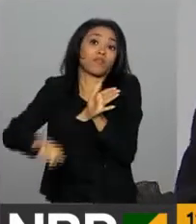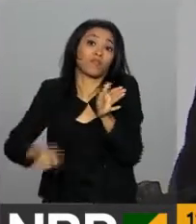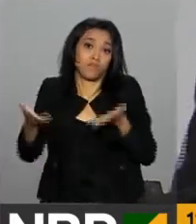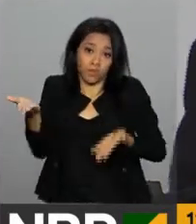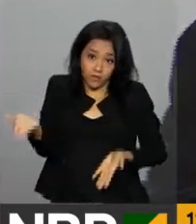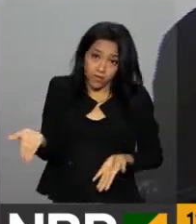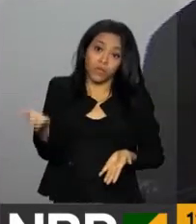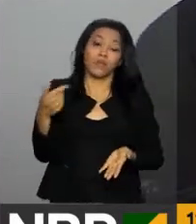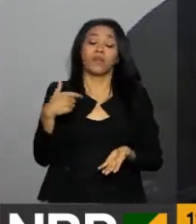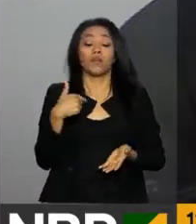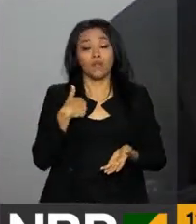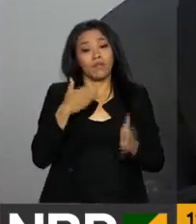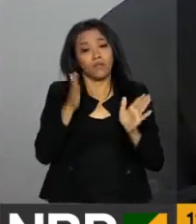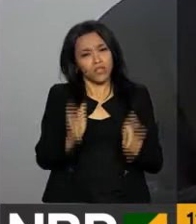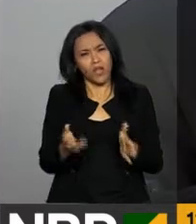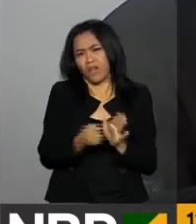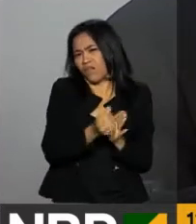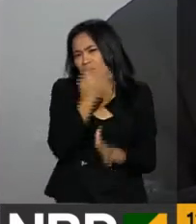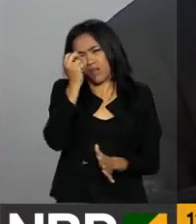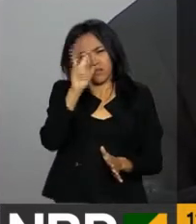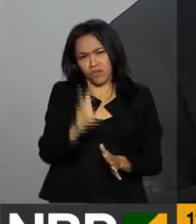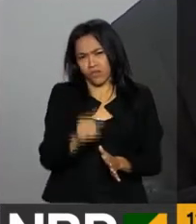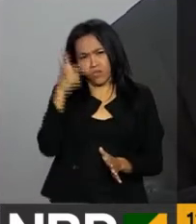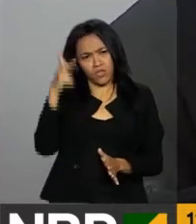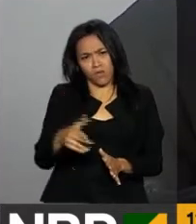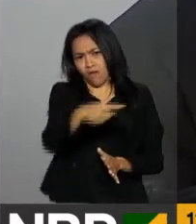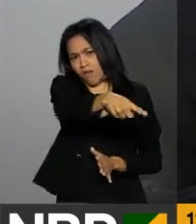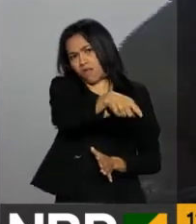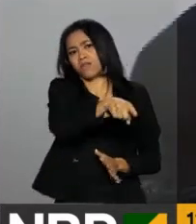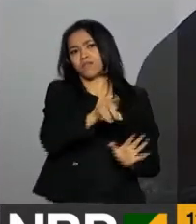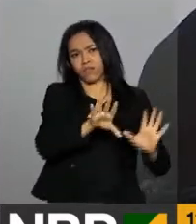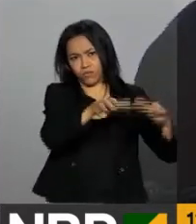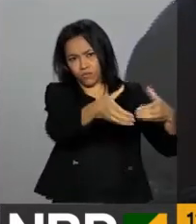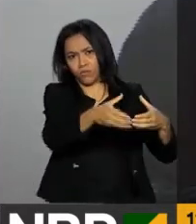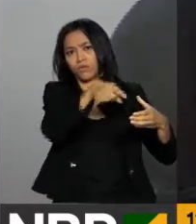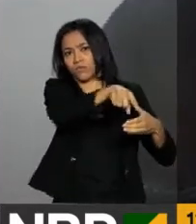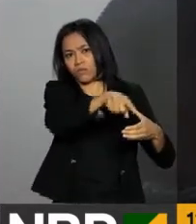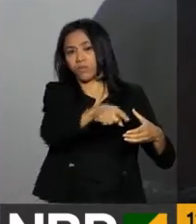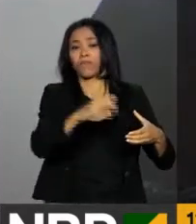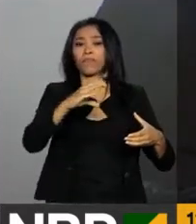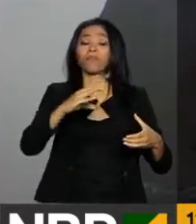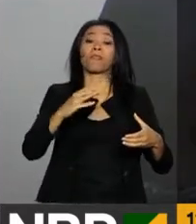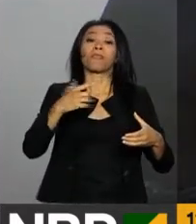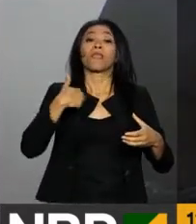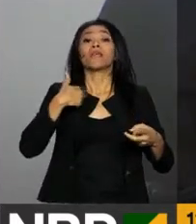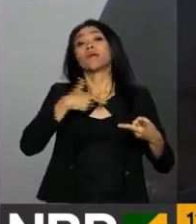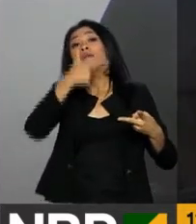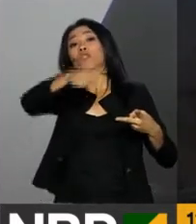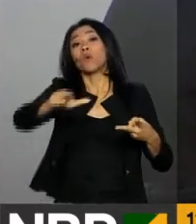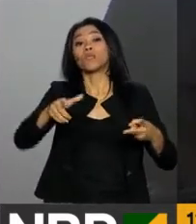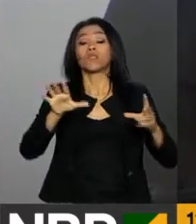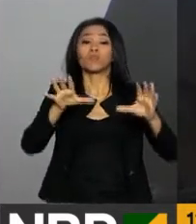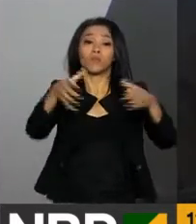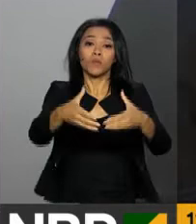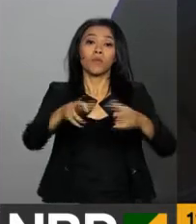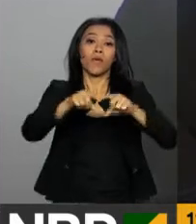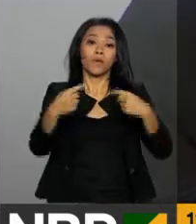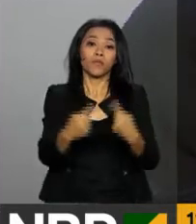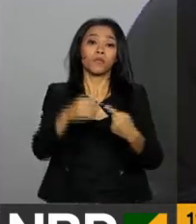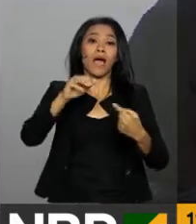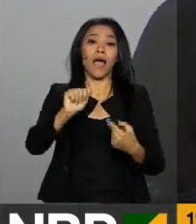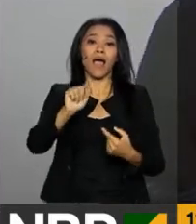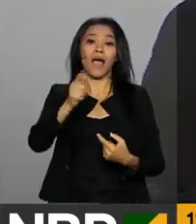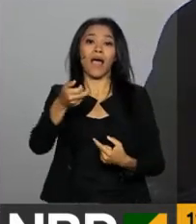nas várias vezes que estive em reuniões como esta do cooperativismo de vestir algumas nas do agronegócio né nós